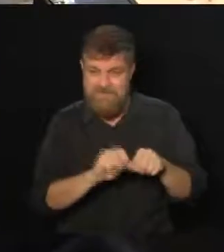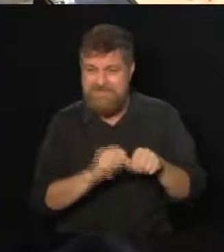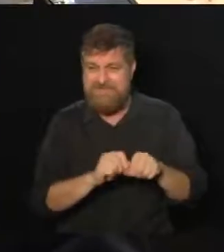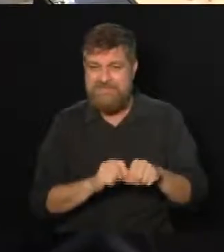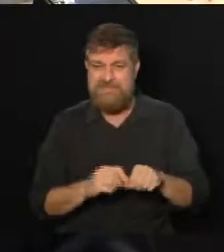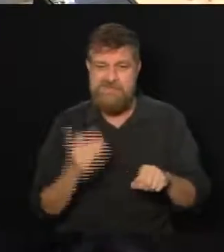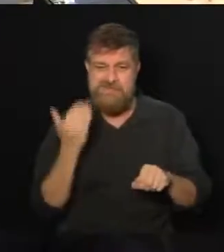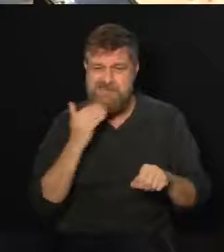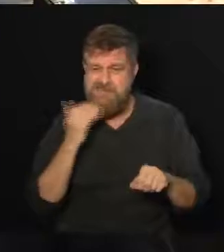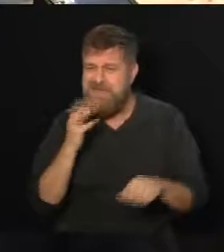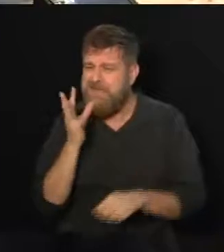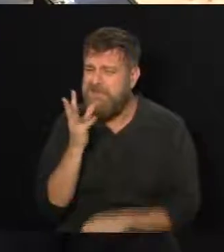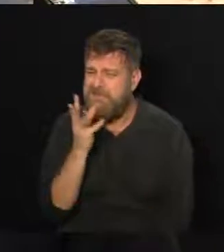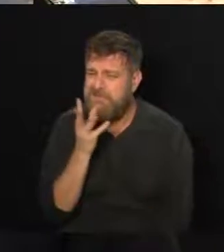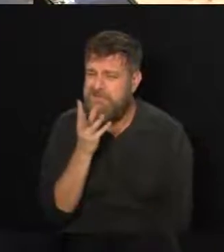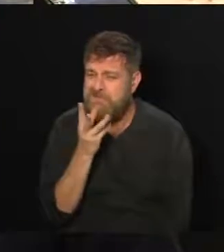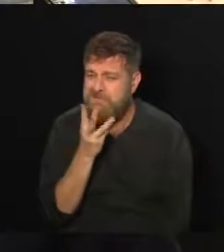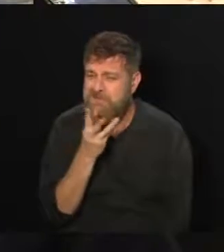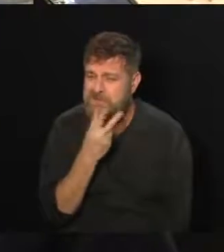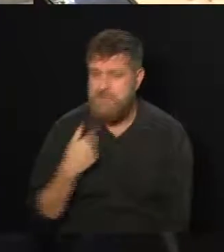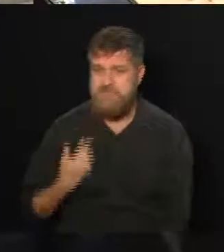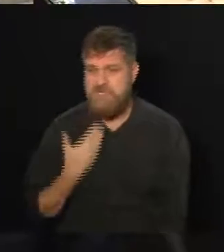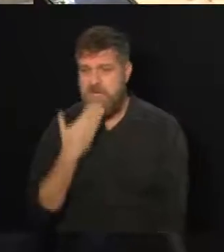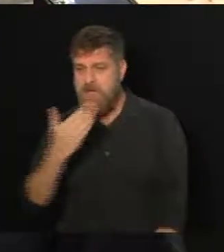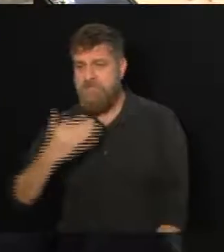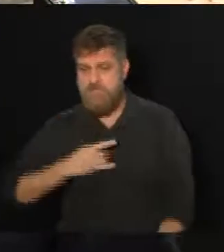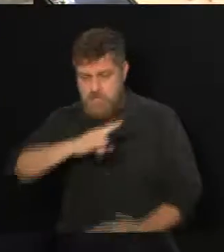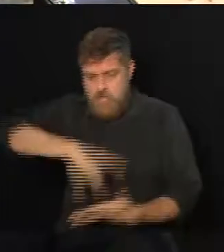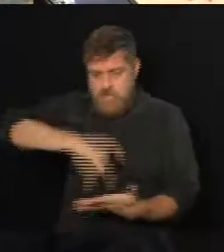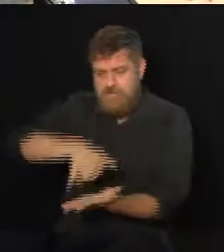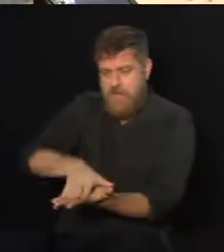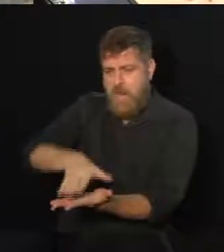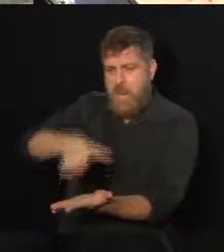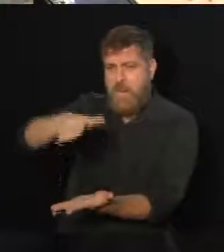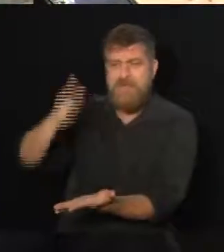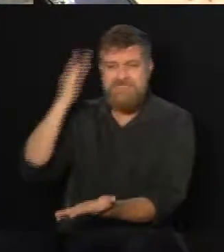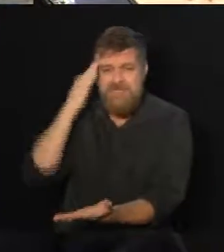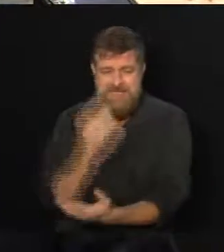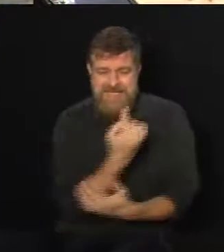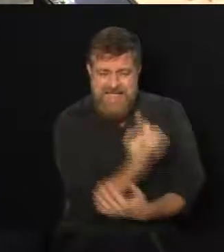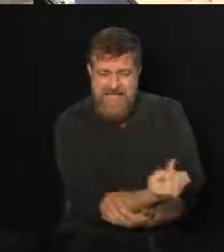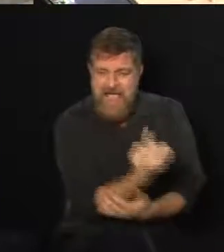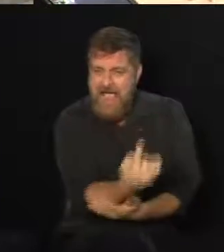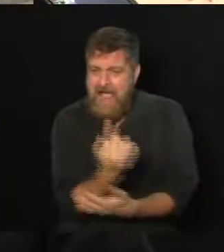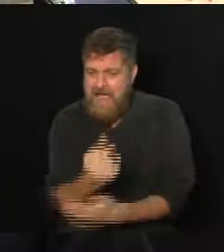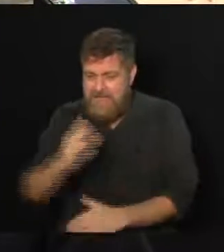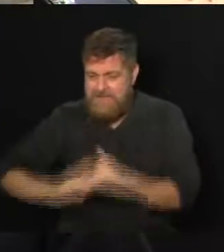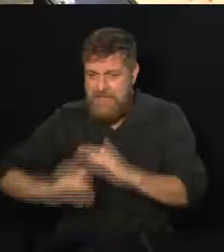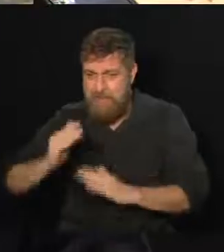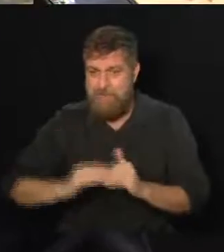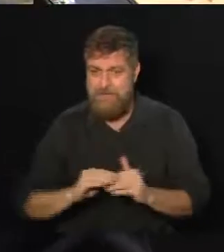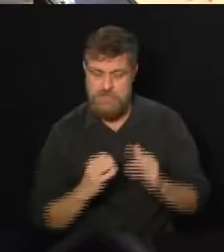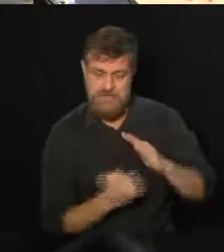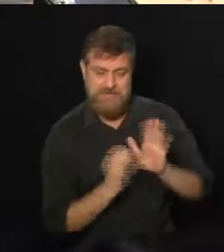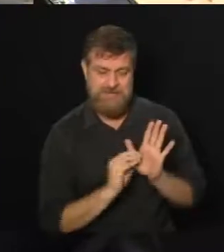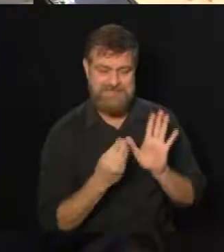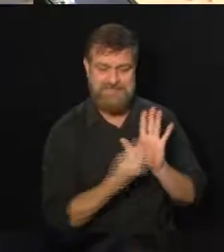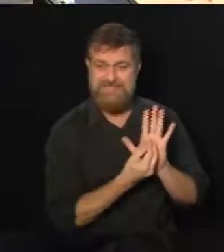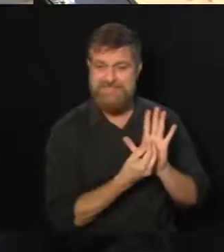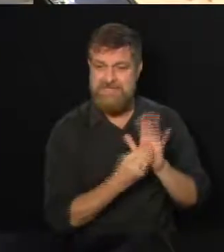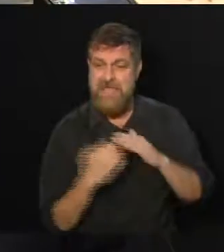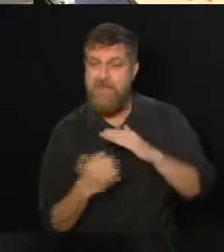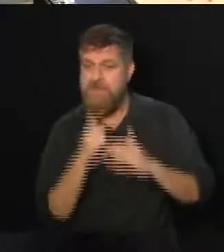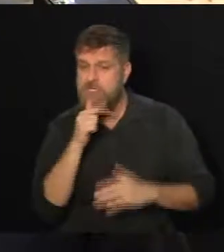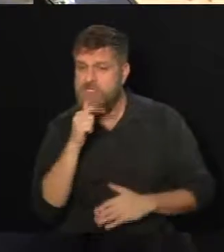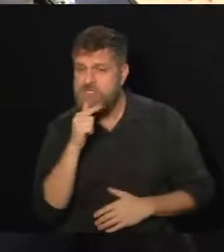muito, muito demorada, né? A gente está pedindo as ordens de serviços de cada execução da SANAS, de cada ponto